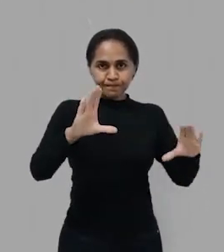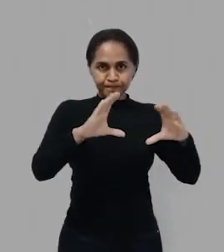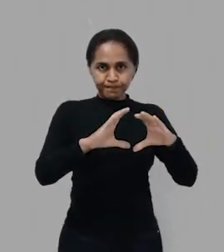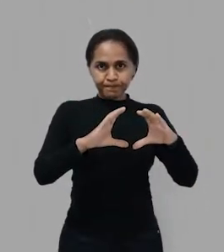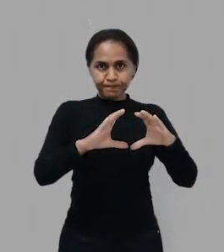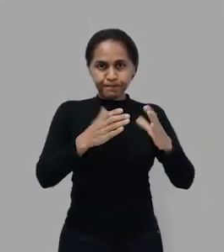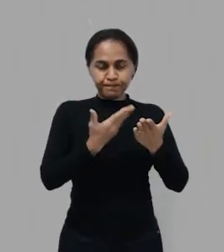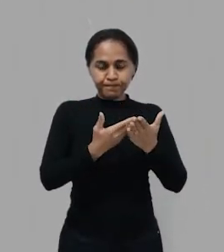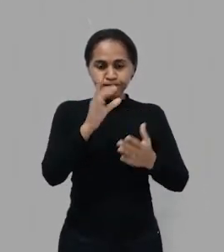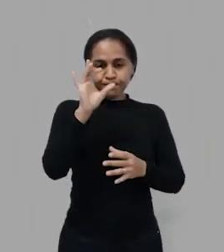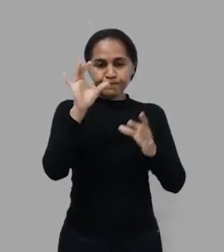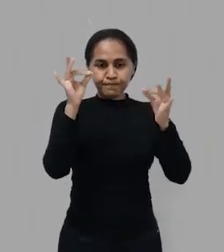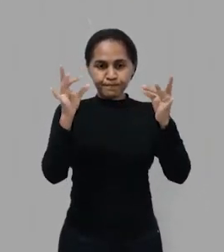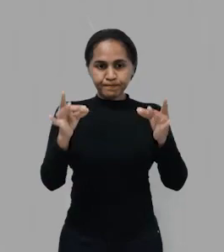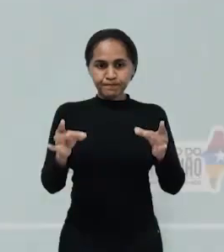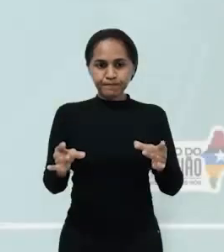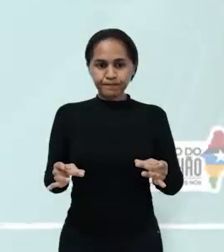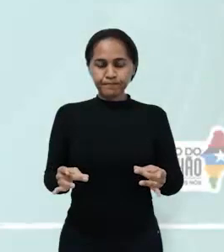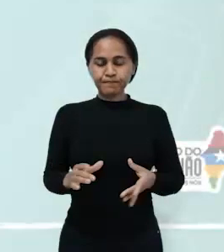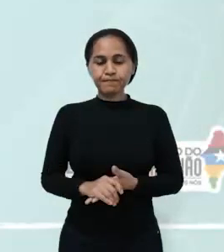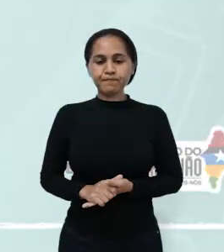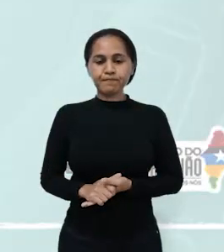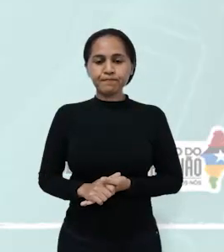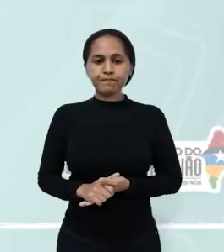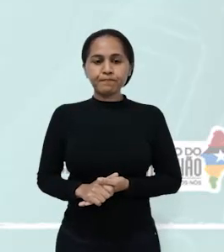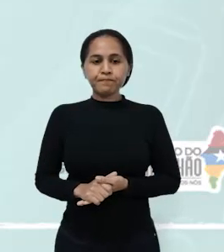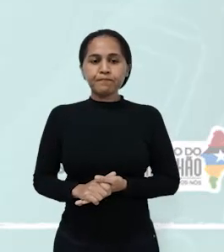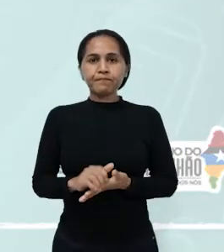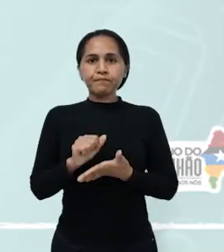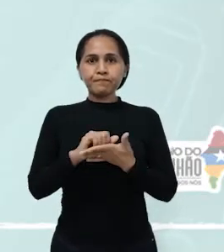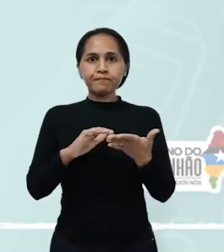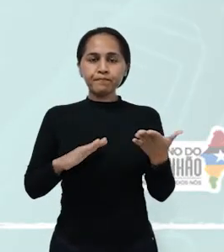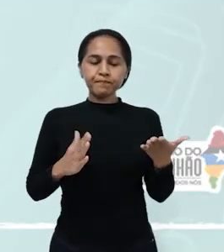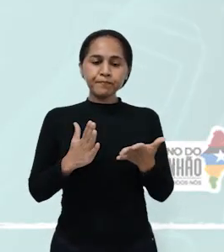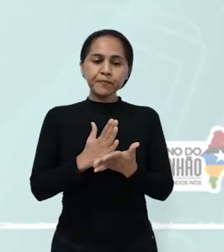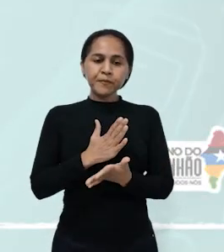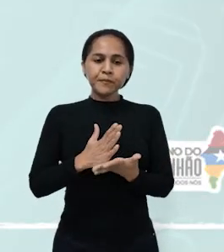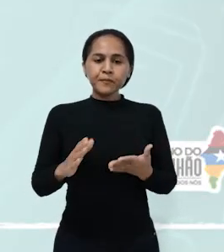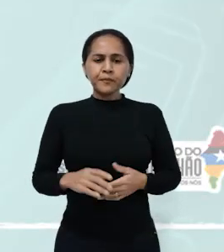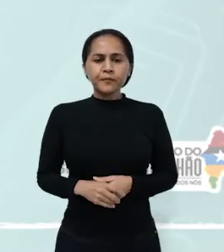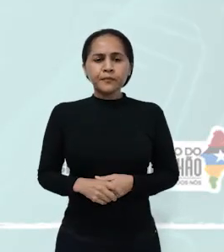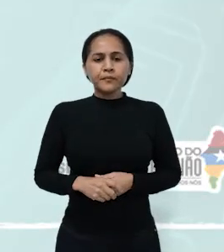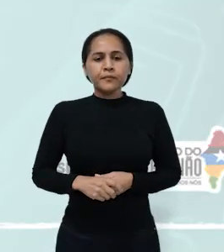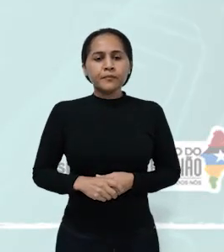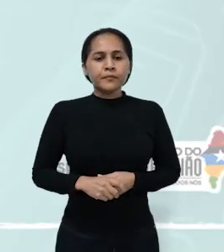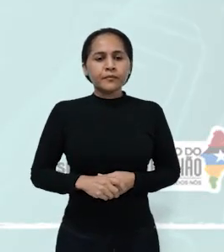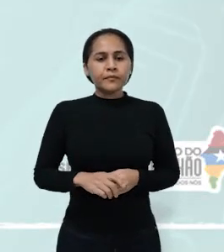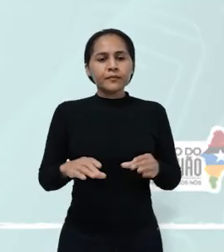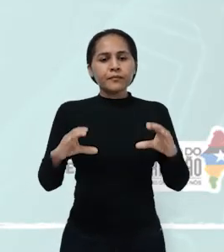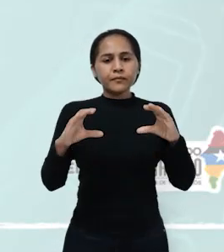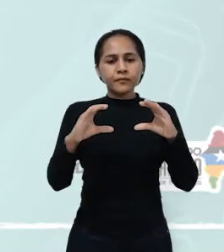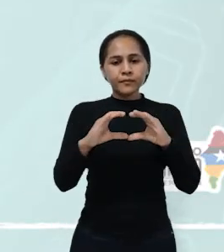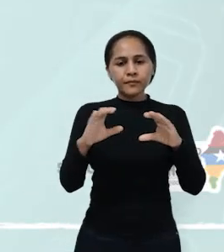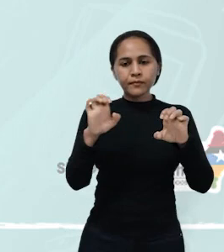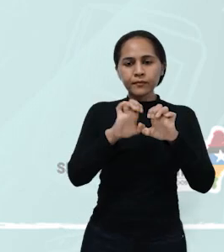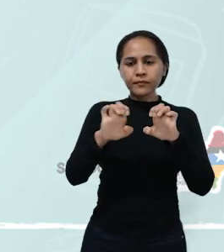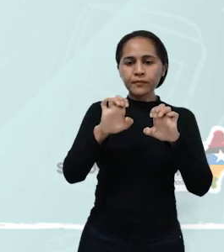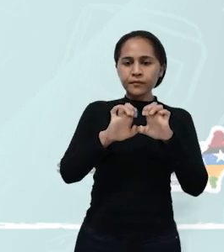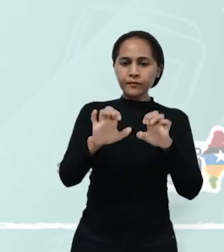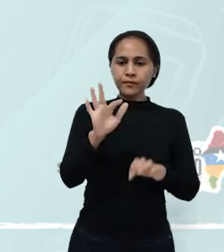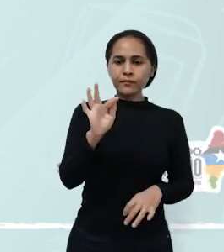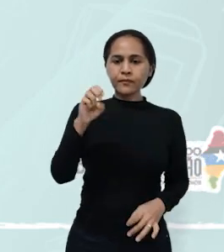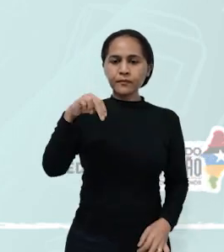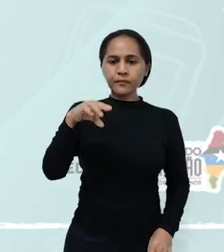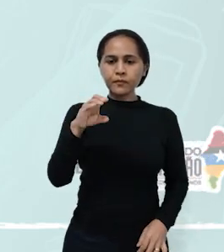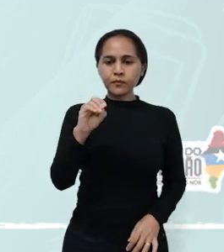ok? Bom, agora vamos trabalhar algumas questões. Escreva as fórmulas estruturais dos